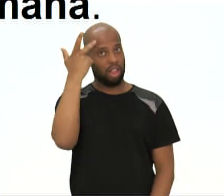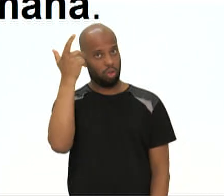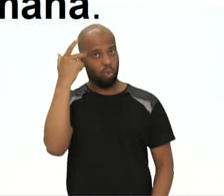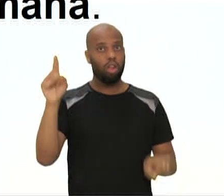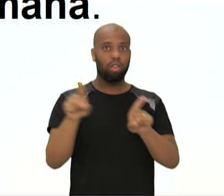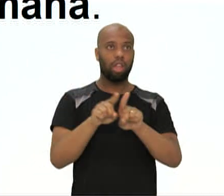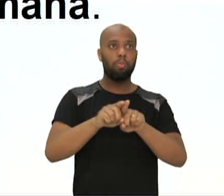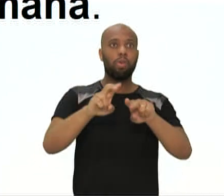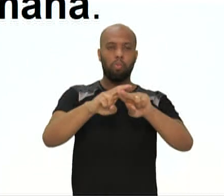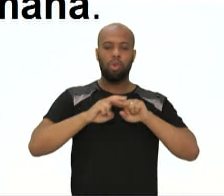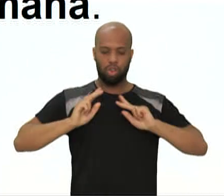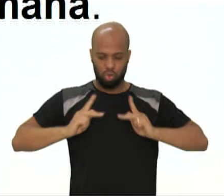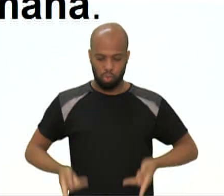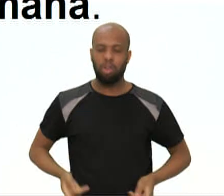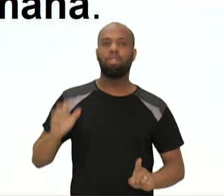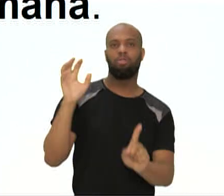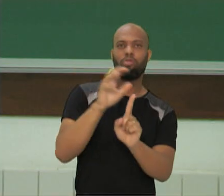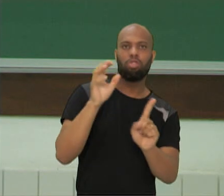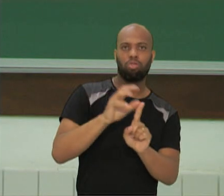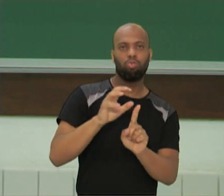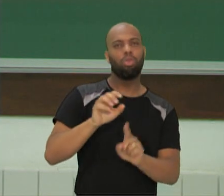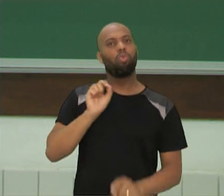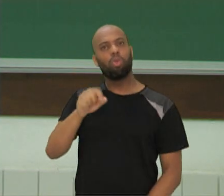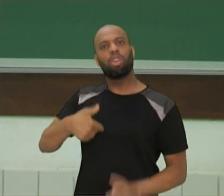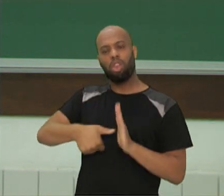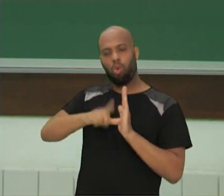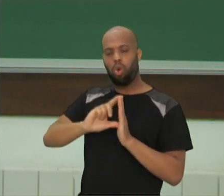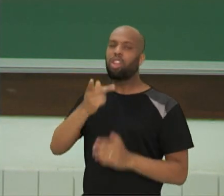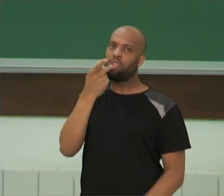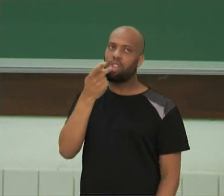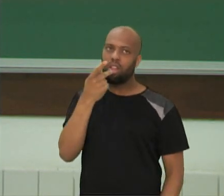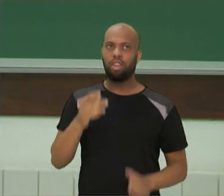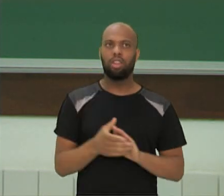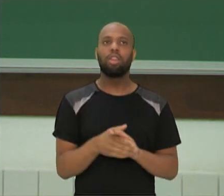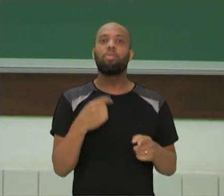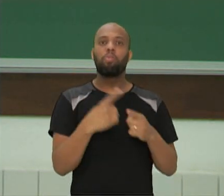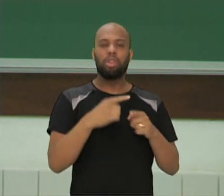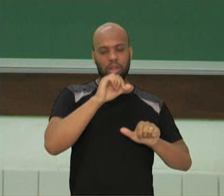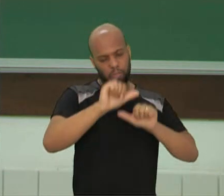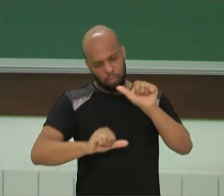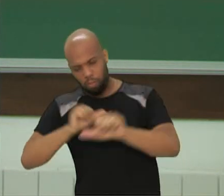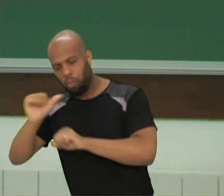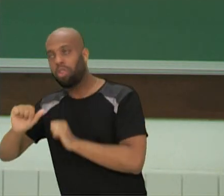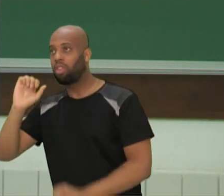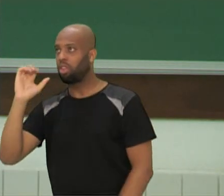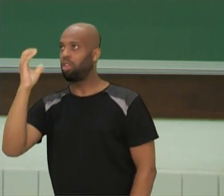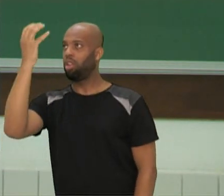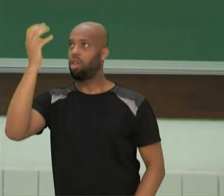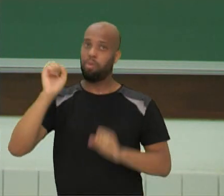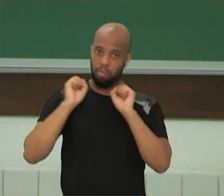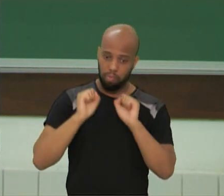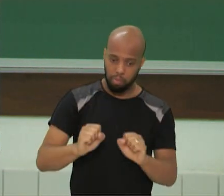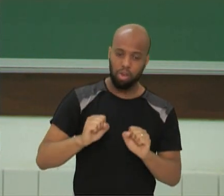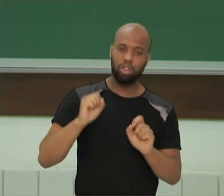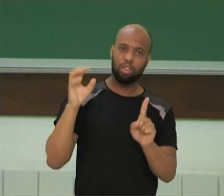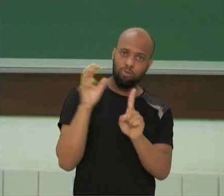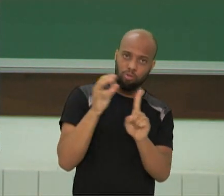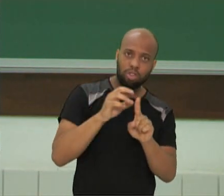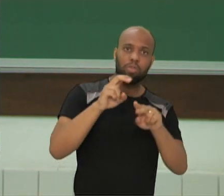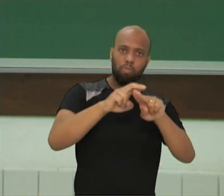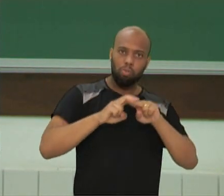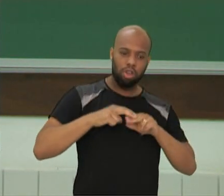quanto decorrentes da ação humana, que é o que exatamente eu disse já anteriormente, que as mudanças climáticas elas podem ser em função